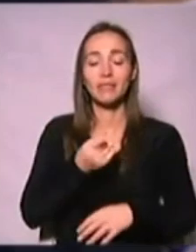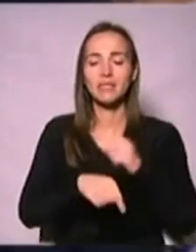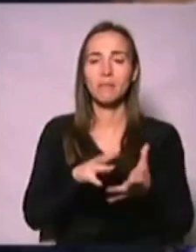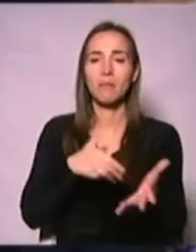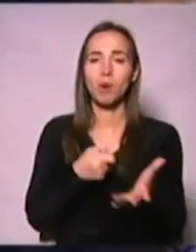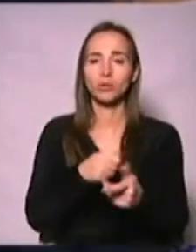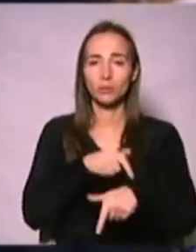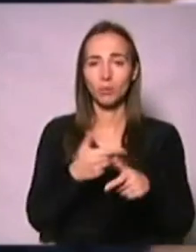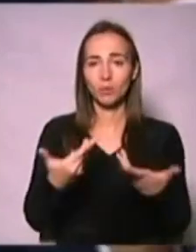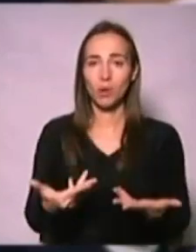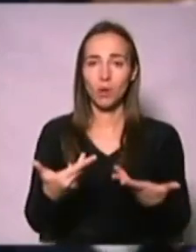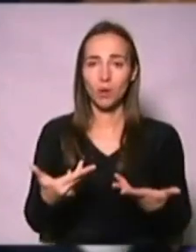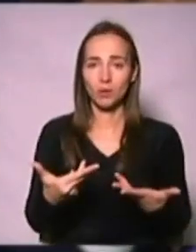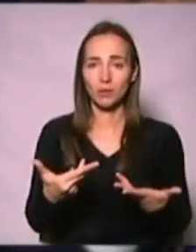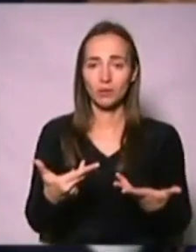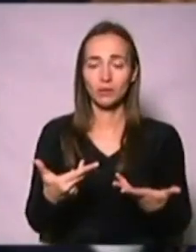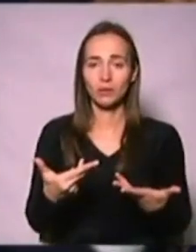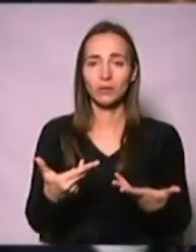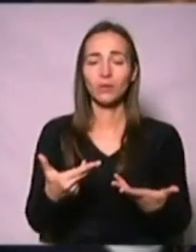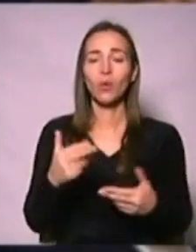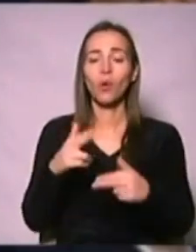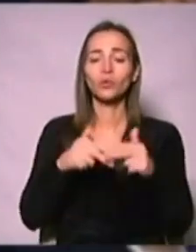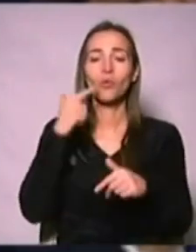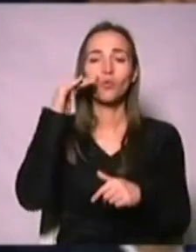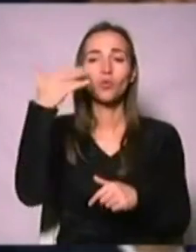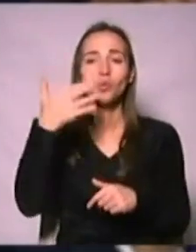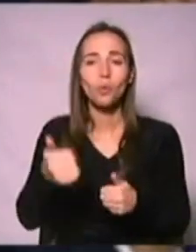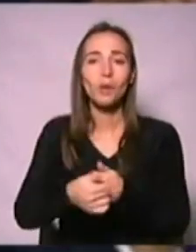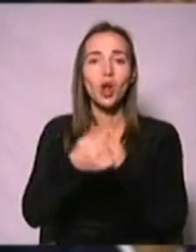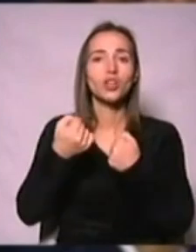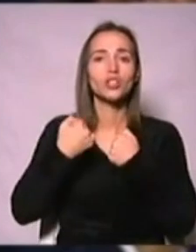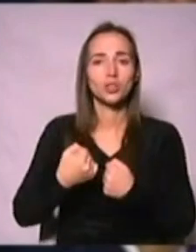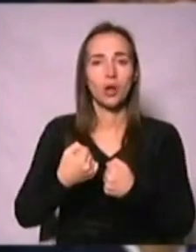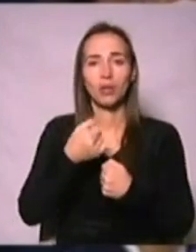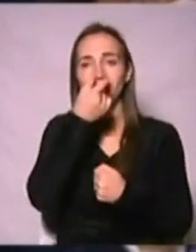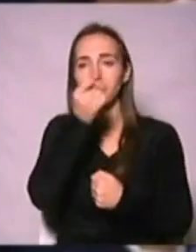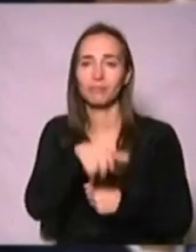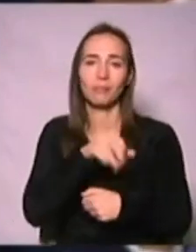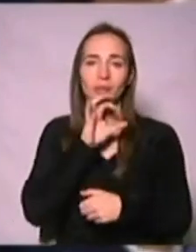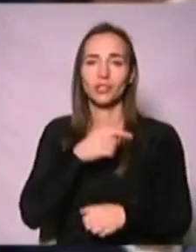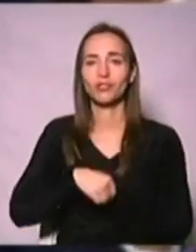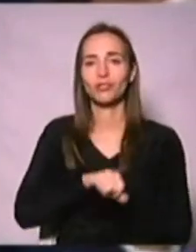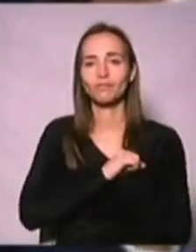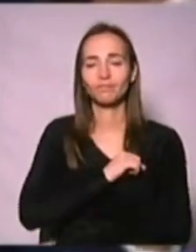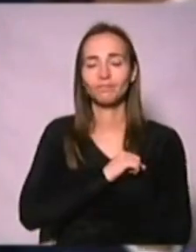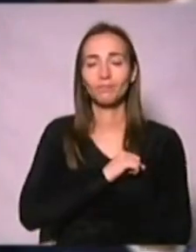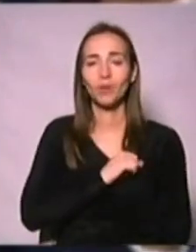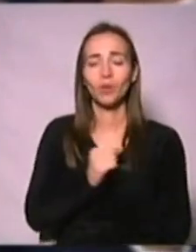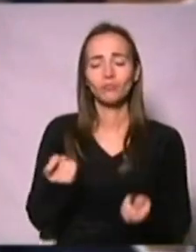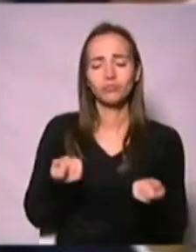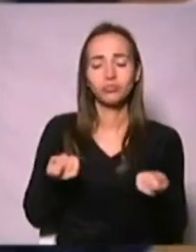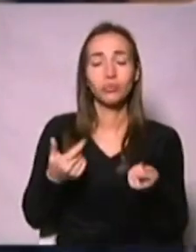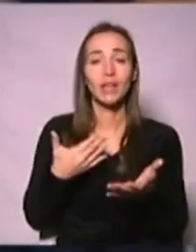no presente e do notório desprezo pela construção de um futuro melhor e mais sólido para o nosso país o redondo